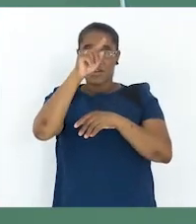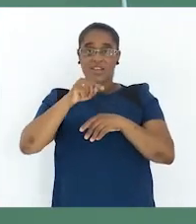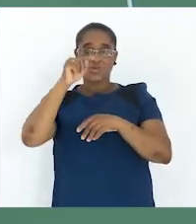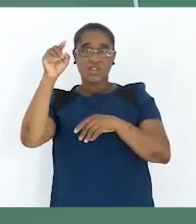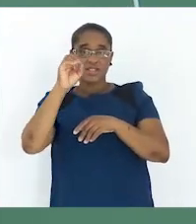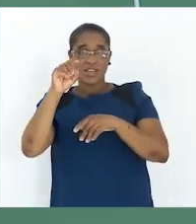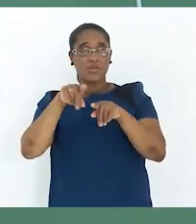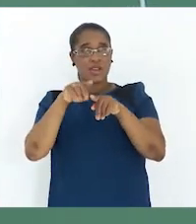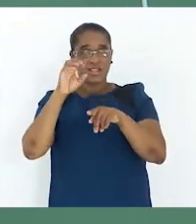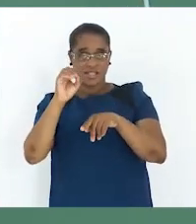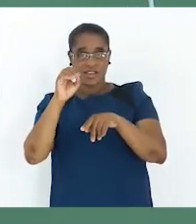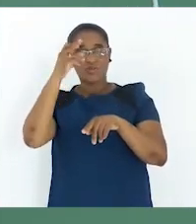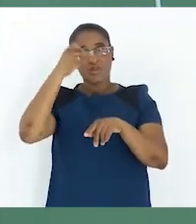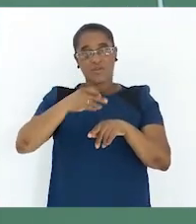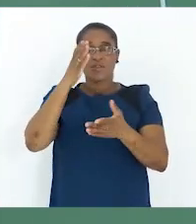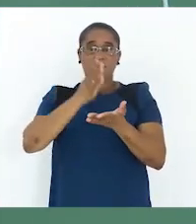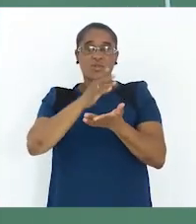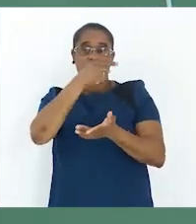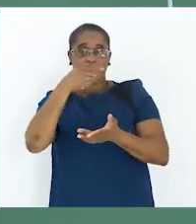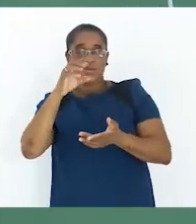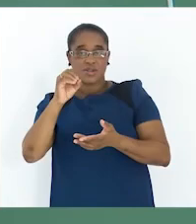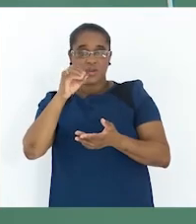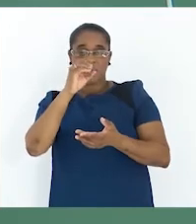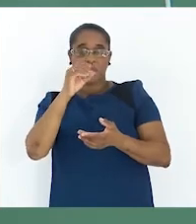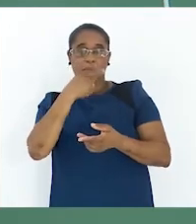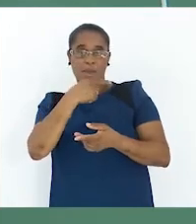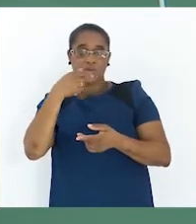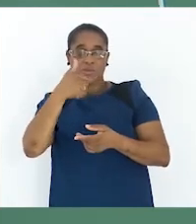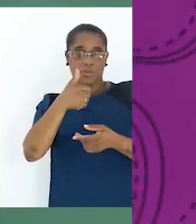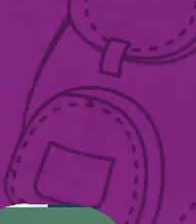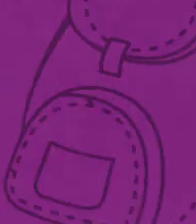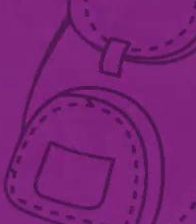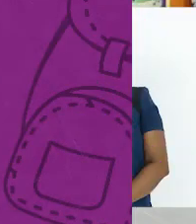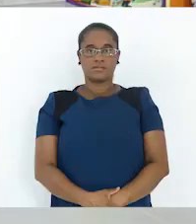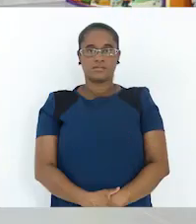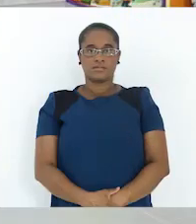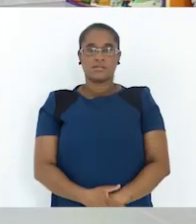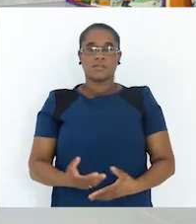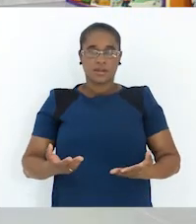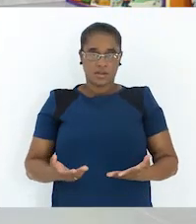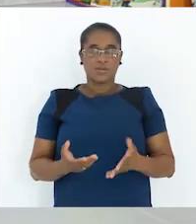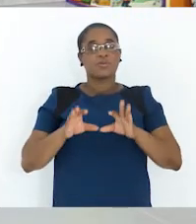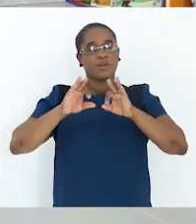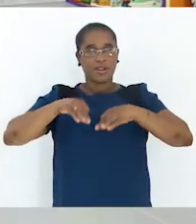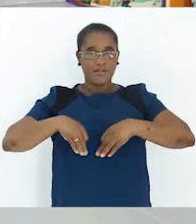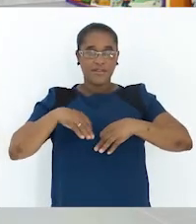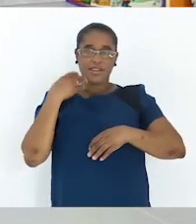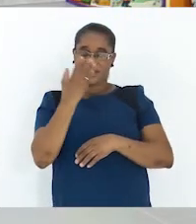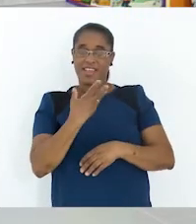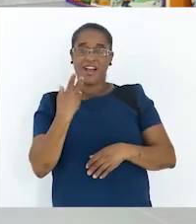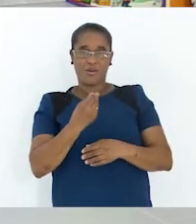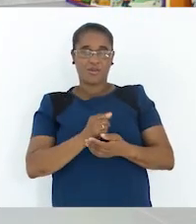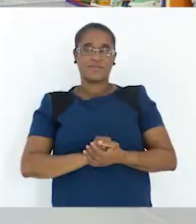zero, ficamos apenas com menos a, menos b sobre 2a. Como vos disse, estamos no final da nossa